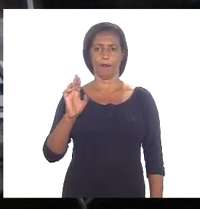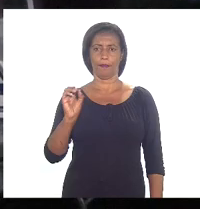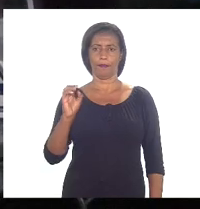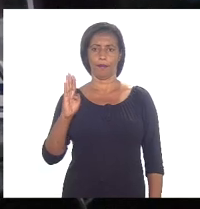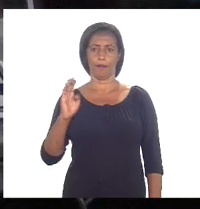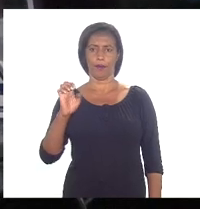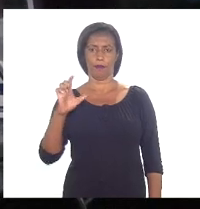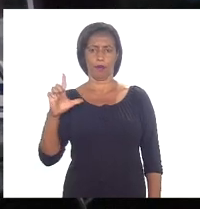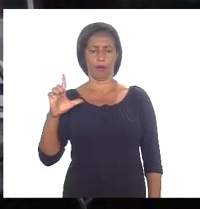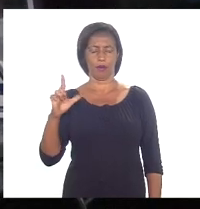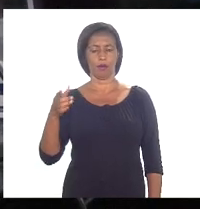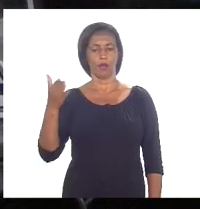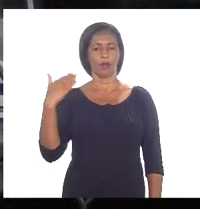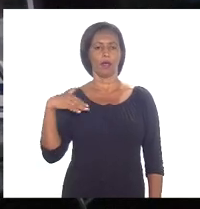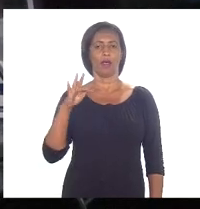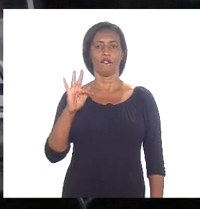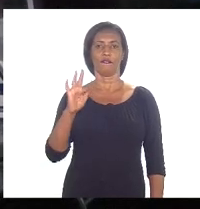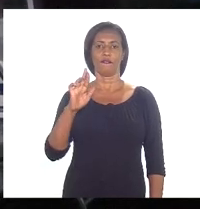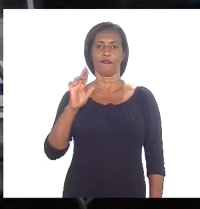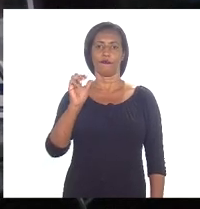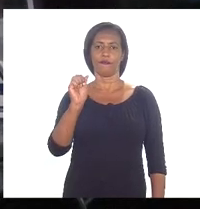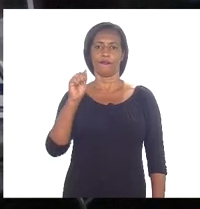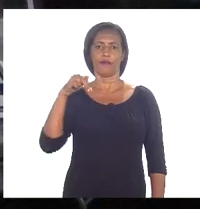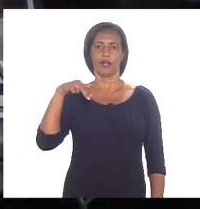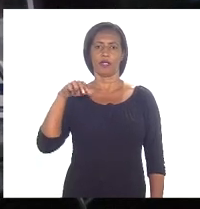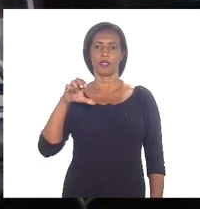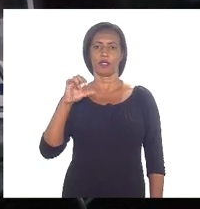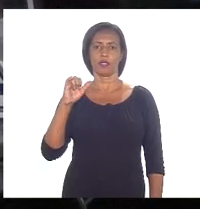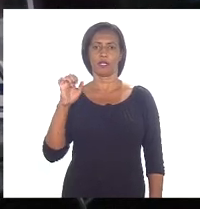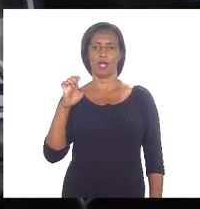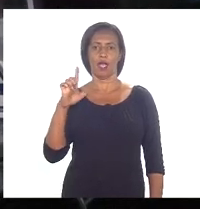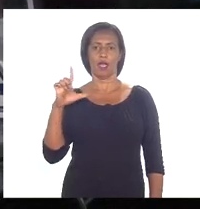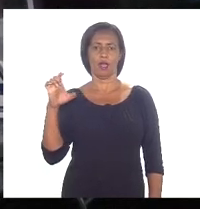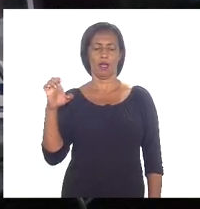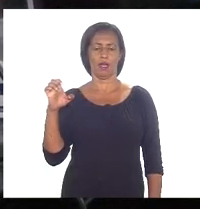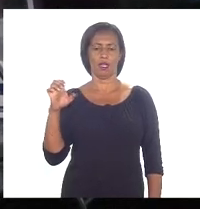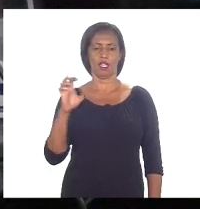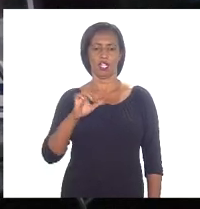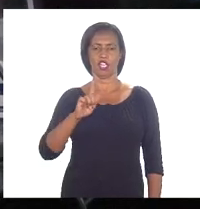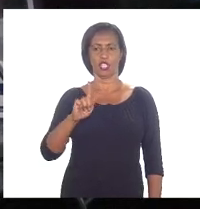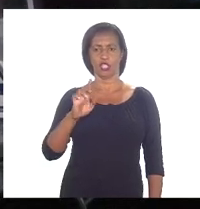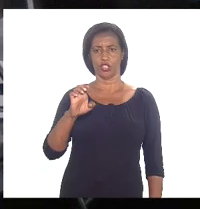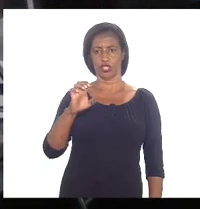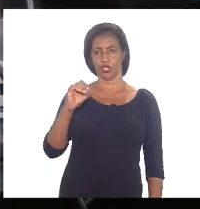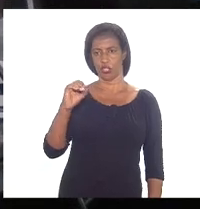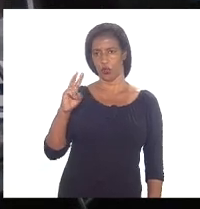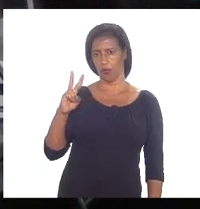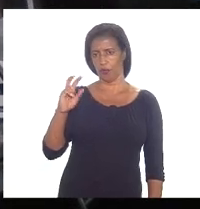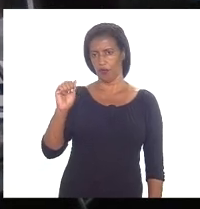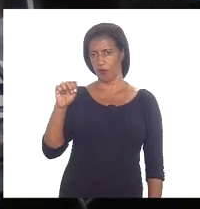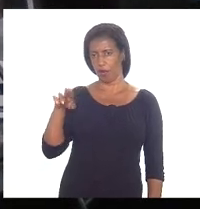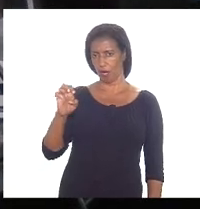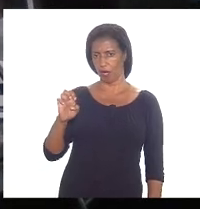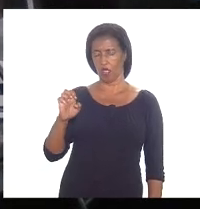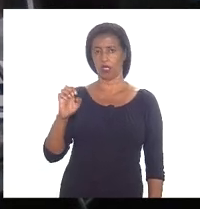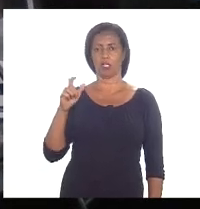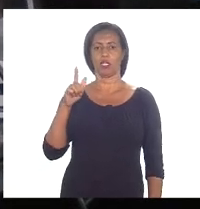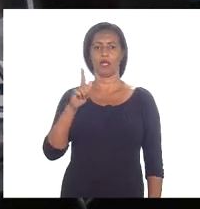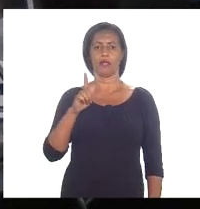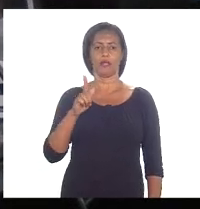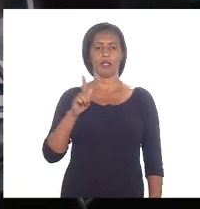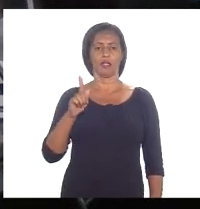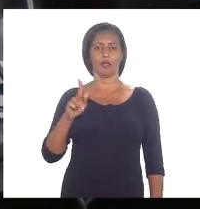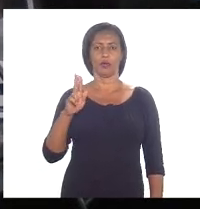Deputada Franciane Mota. Deputado Giovanni Ratinho. Deputado Gustavo Schmidt votou sim no grupo.